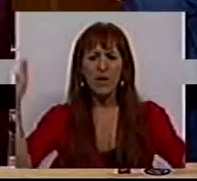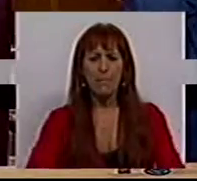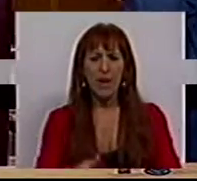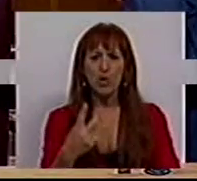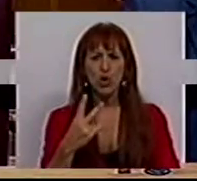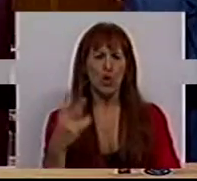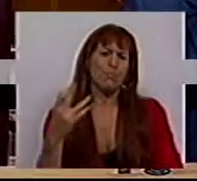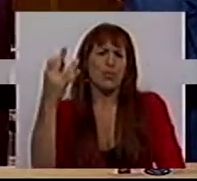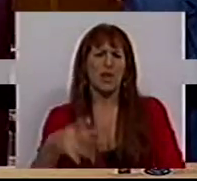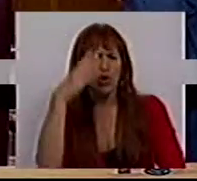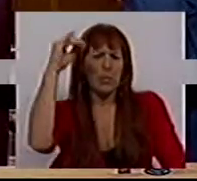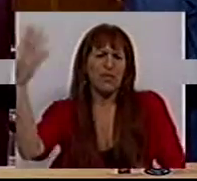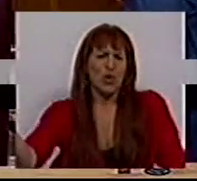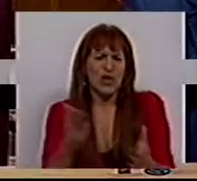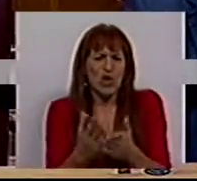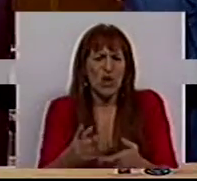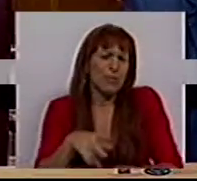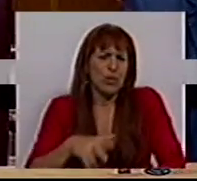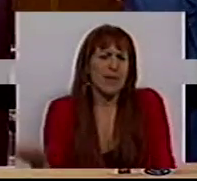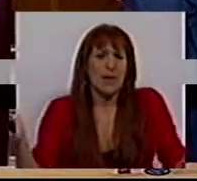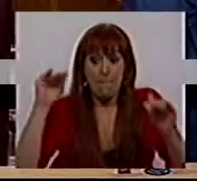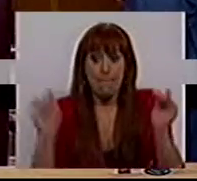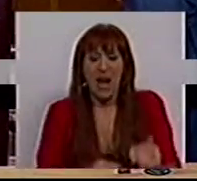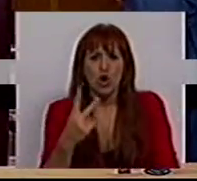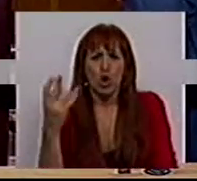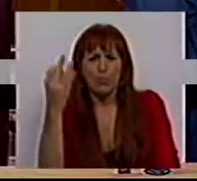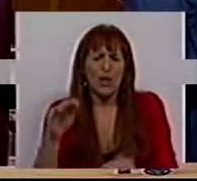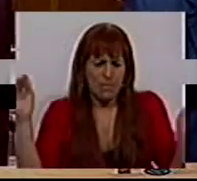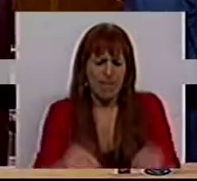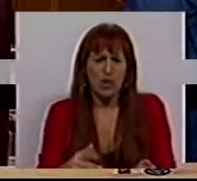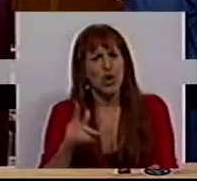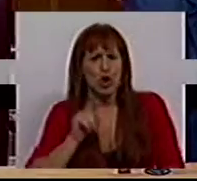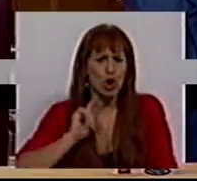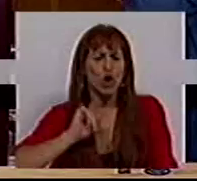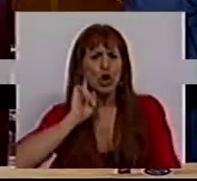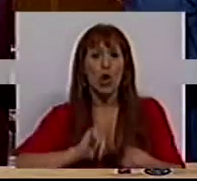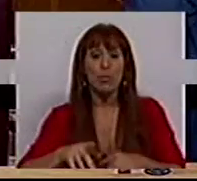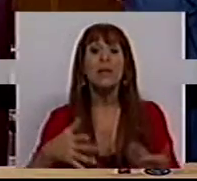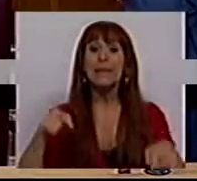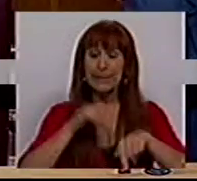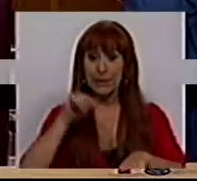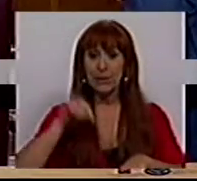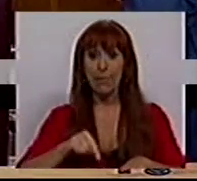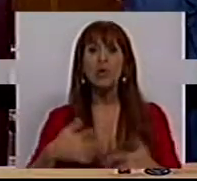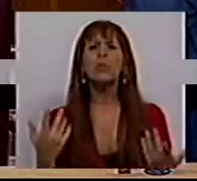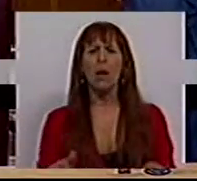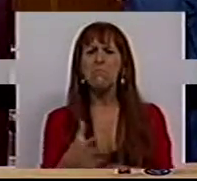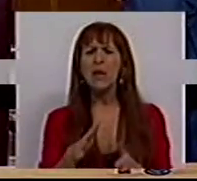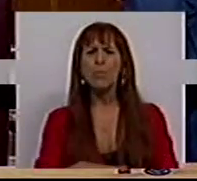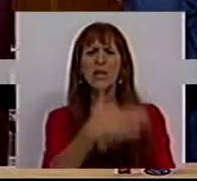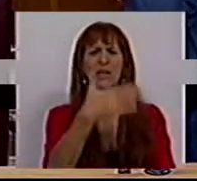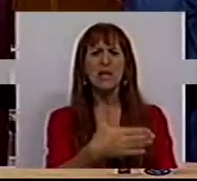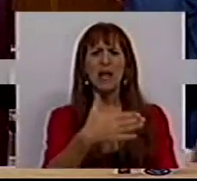de 2% dos professores das escolas portuguesas. Menos de 2%, Sra. Deputada. E, nesta altura, estarão cerca